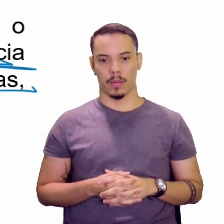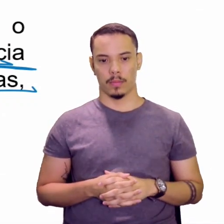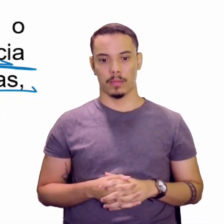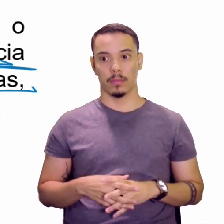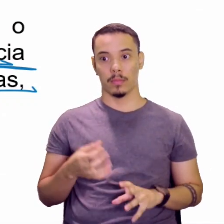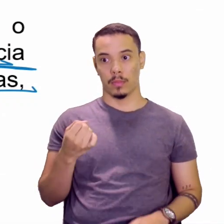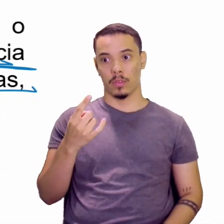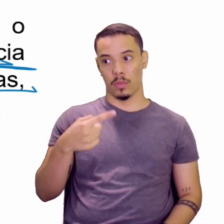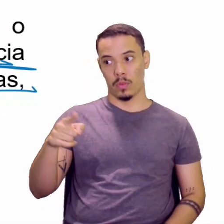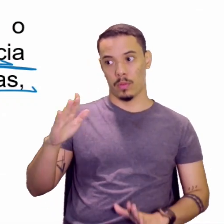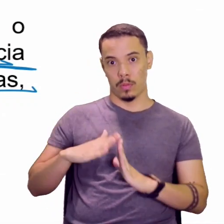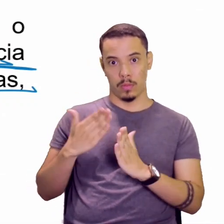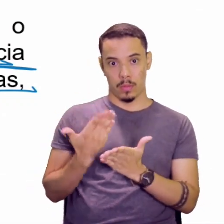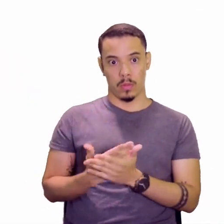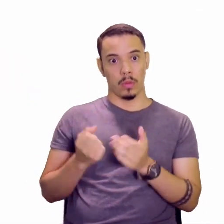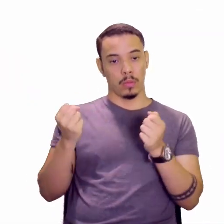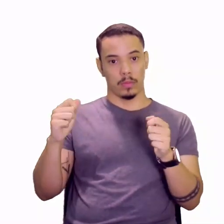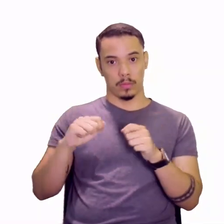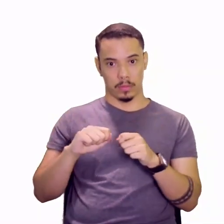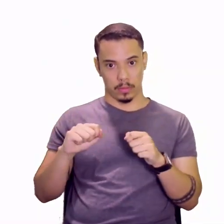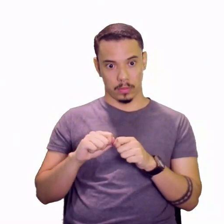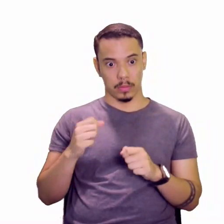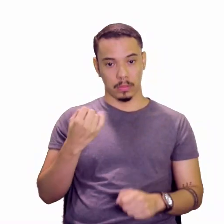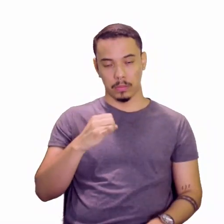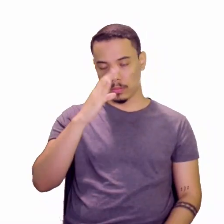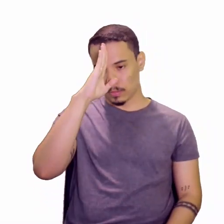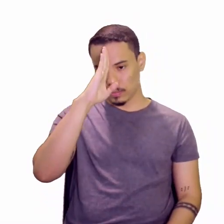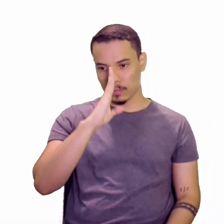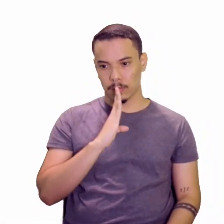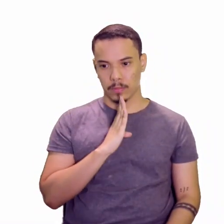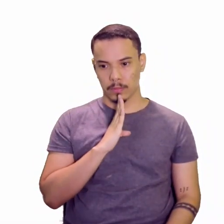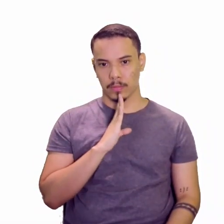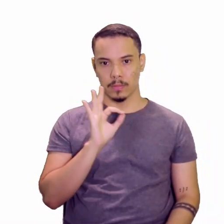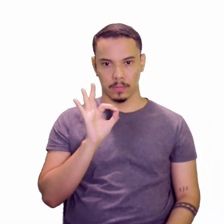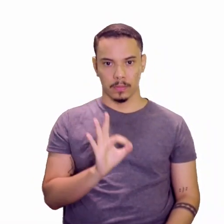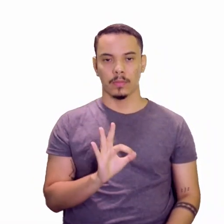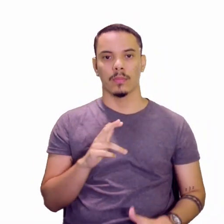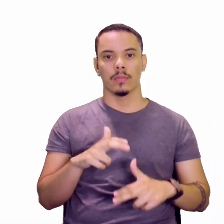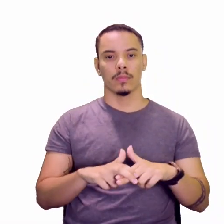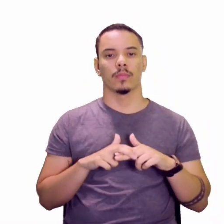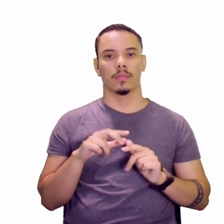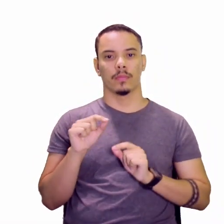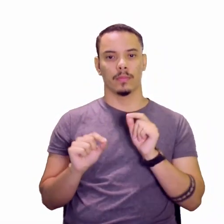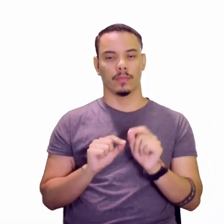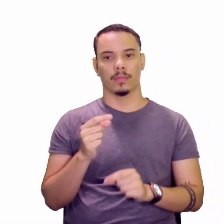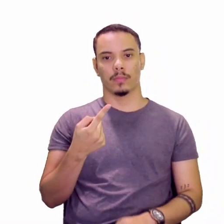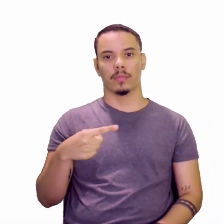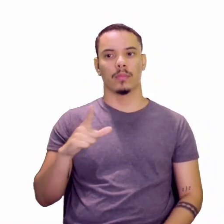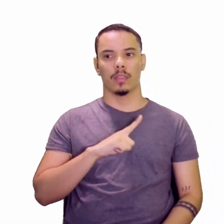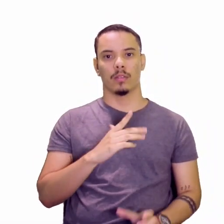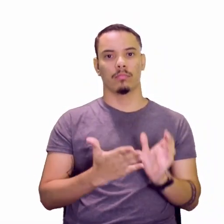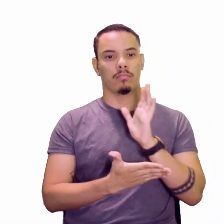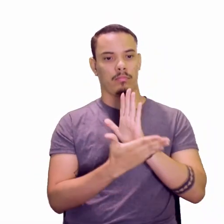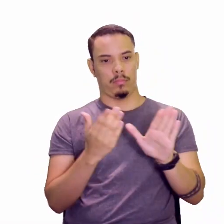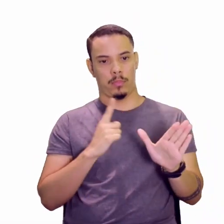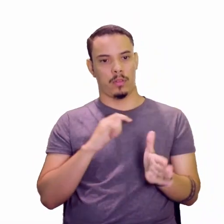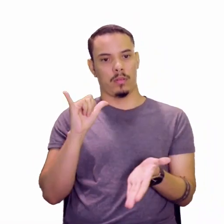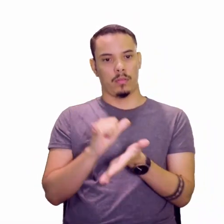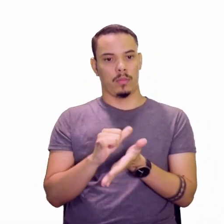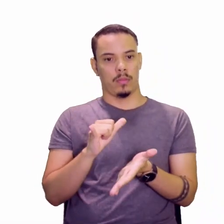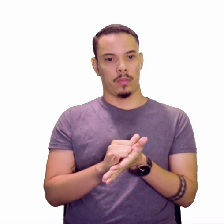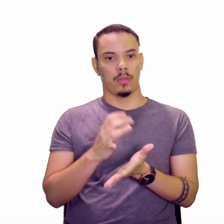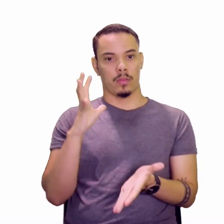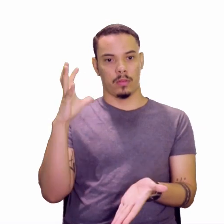escola, poderiam fazer, né? Poderiam fazer Ele também. é gratuito? É Não gratuito. é isso? Olha só, aqui, pessoal, eu tenho o aplicativo